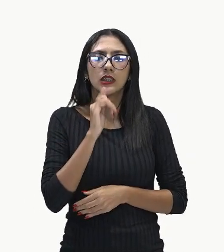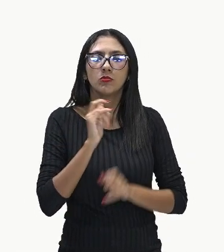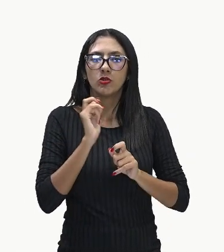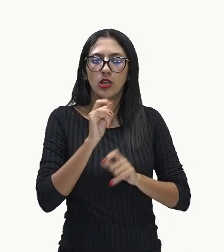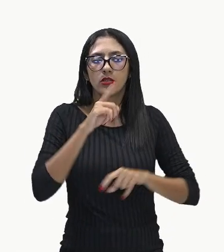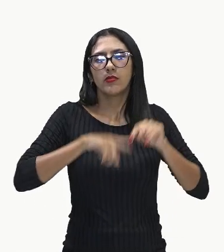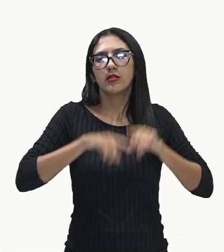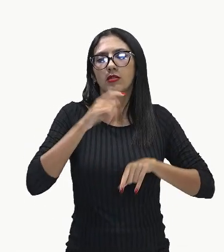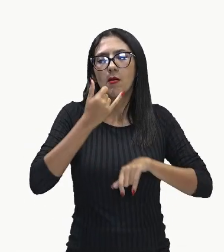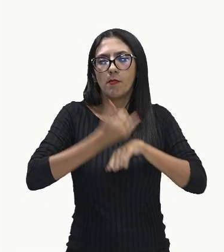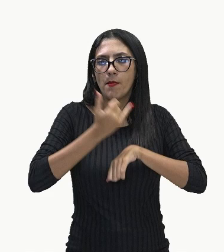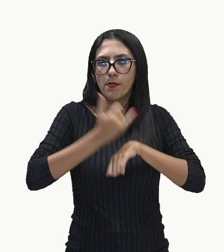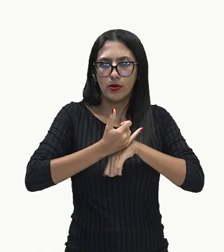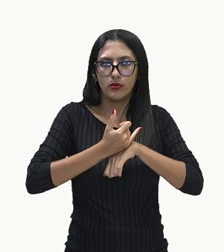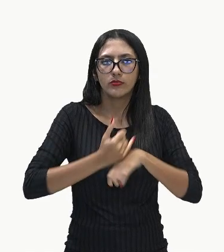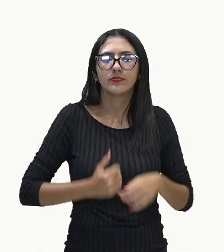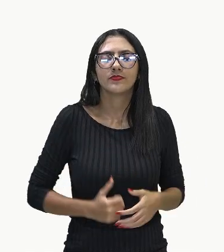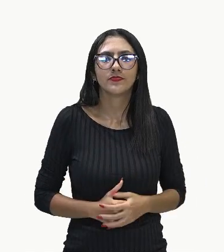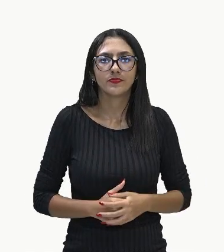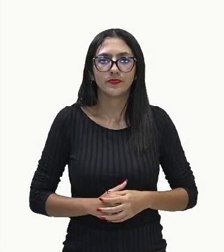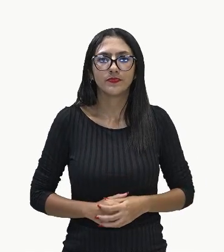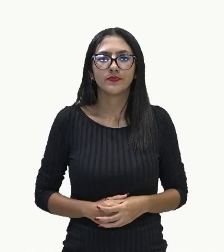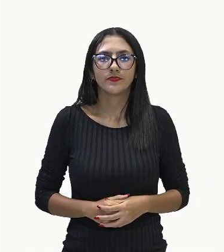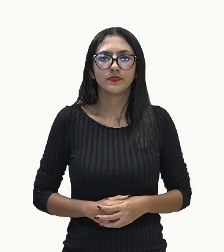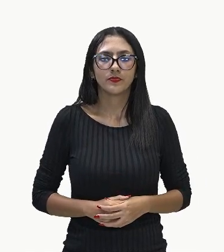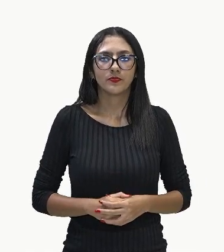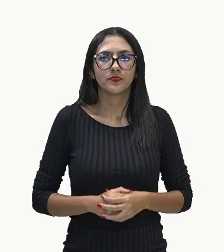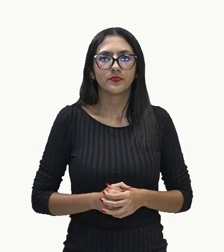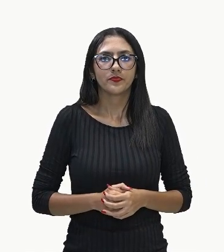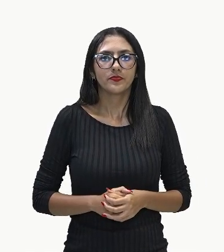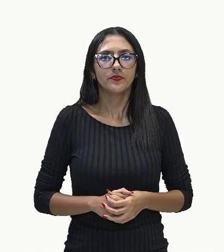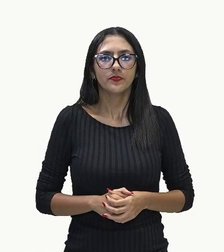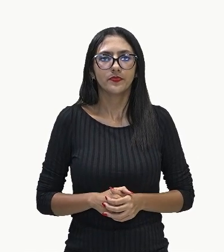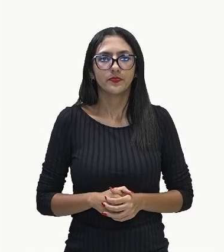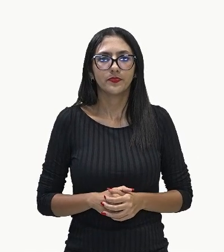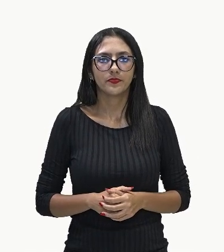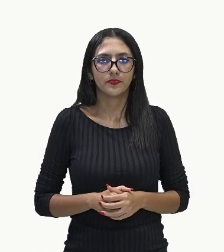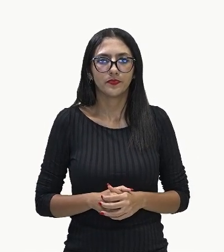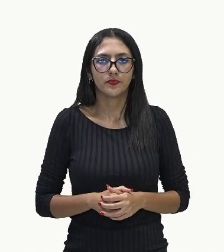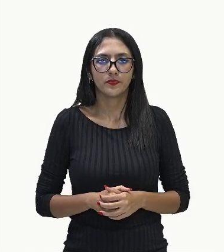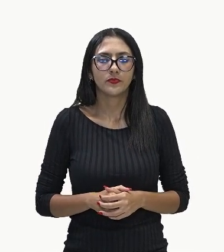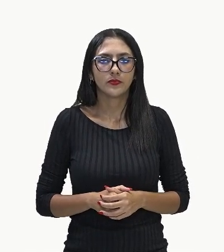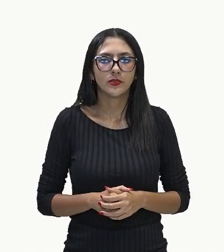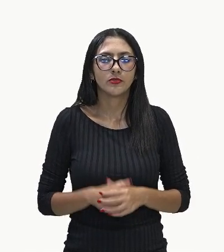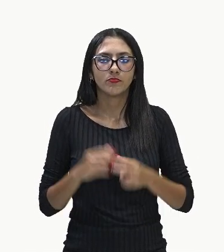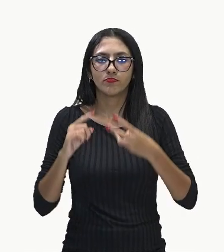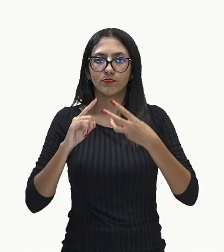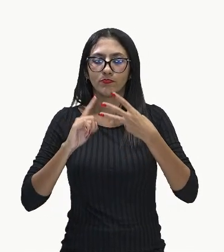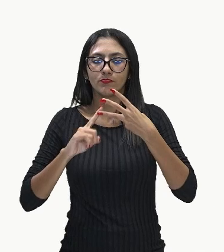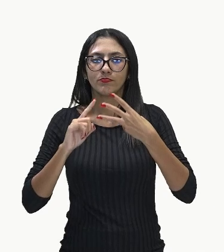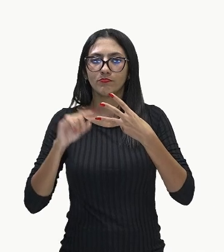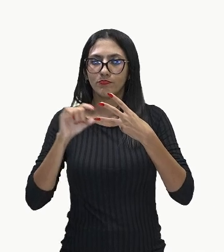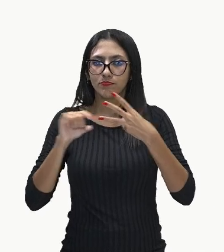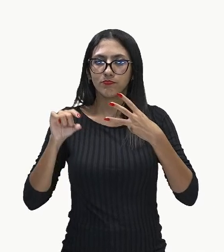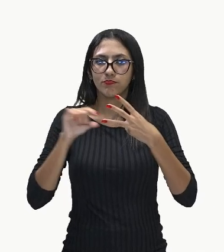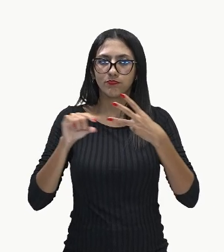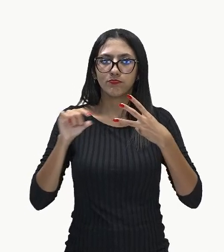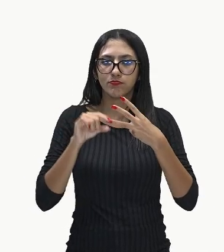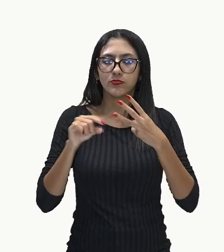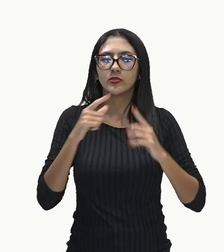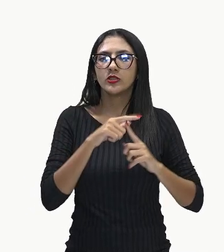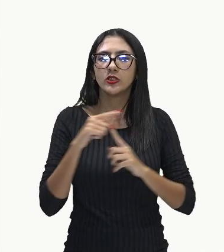são os parafusos, ok? E aí o nosso próximo método é a